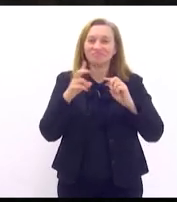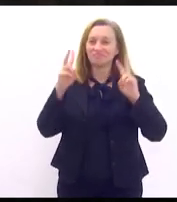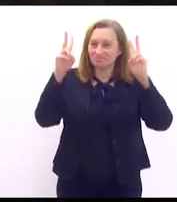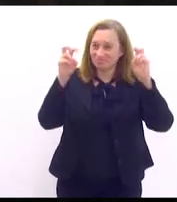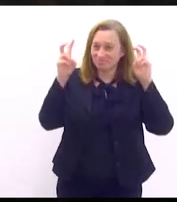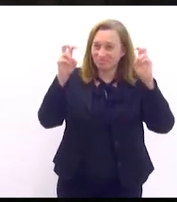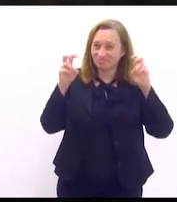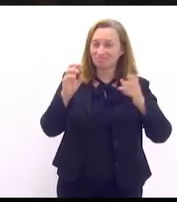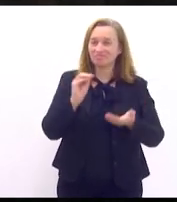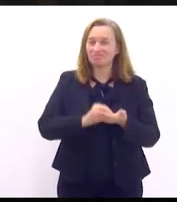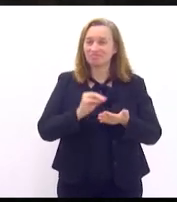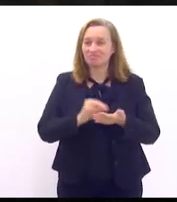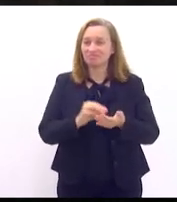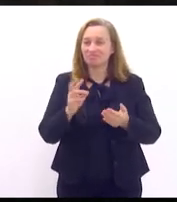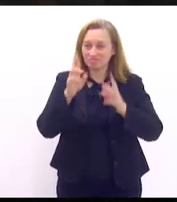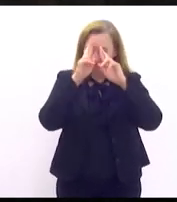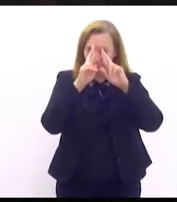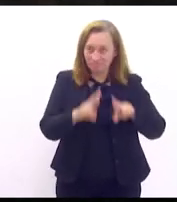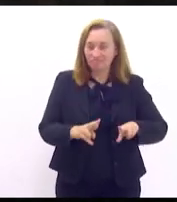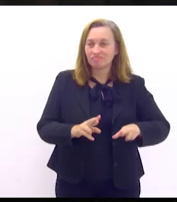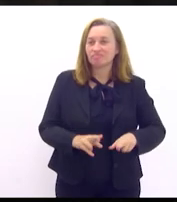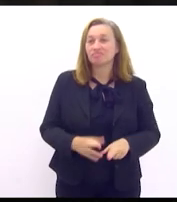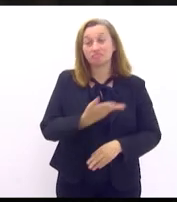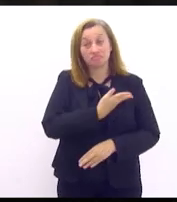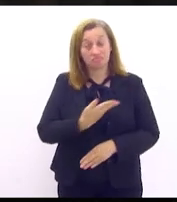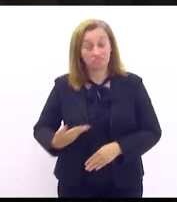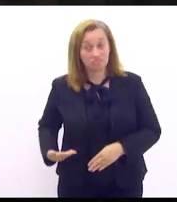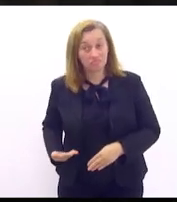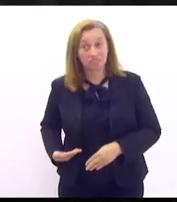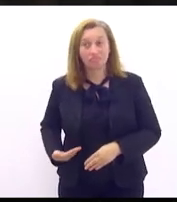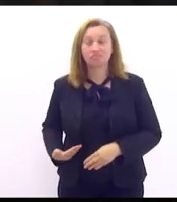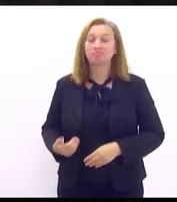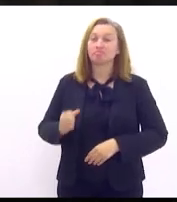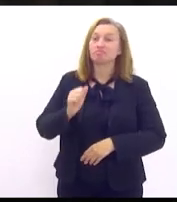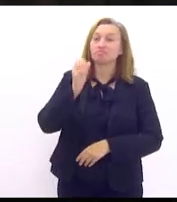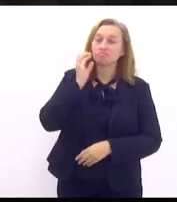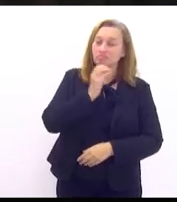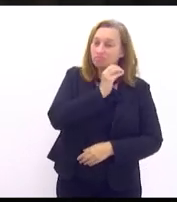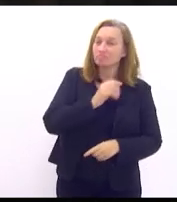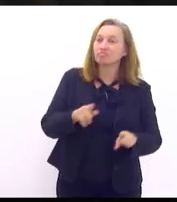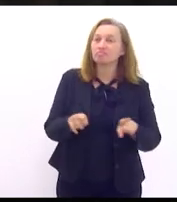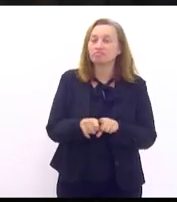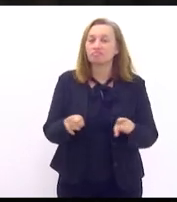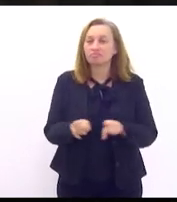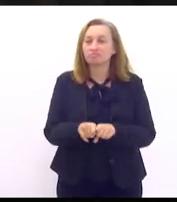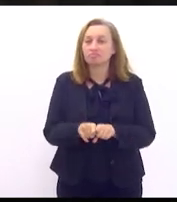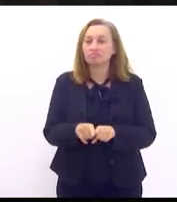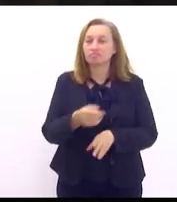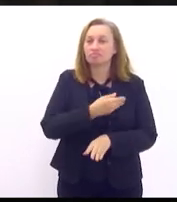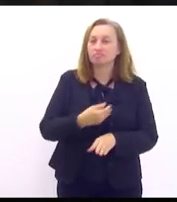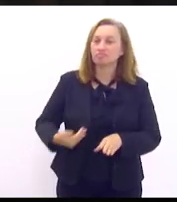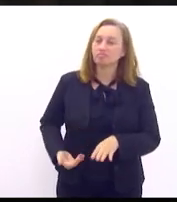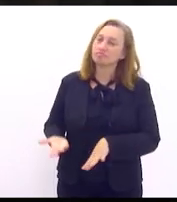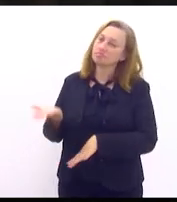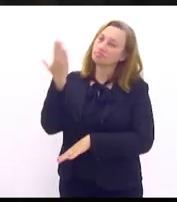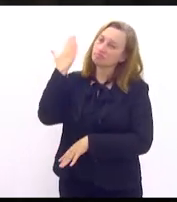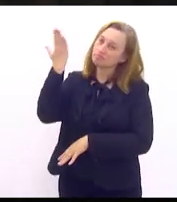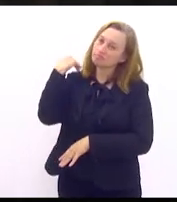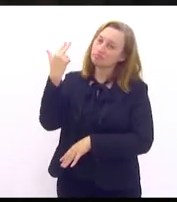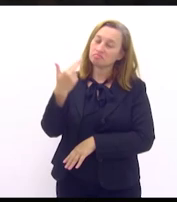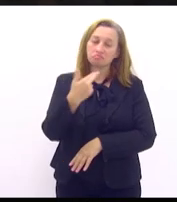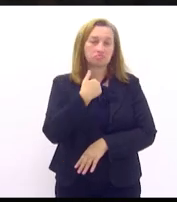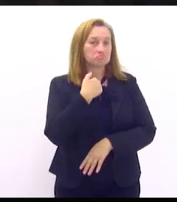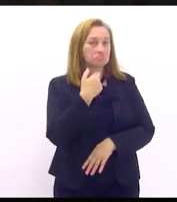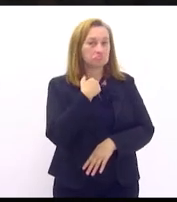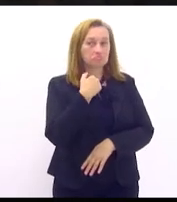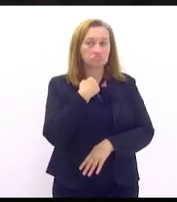da irresponsabilidade, tanto do governador Cláudio Castro, como também dos governos anteriores. E nós não podemos